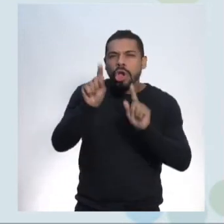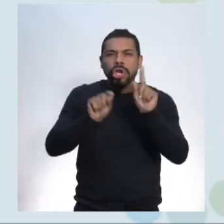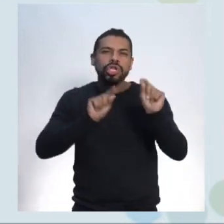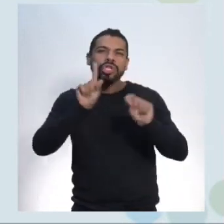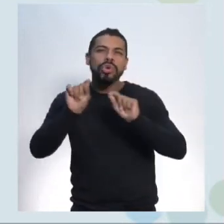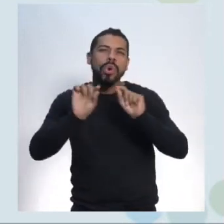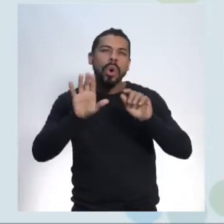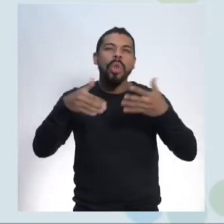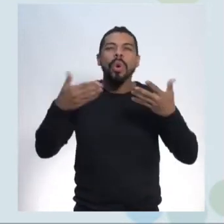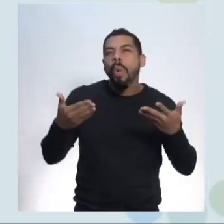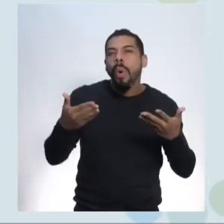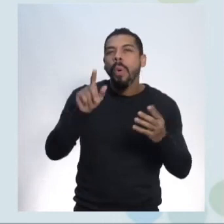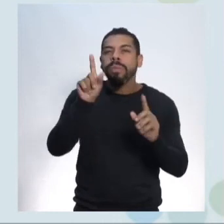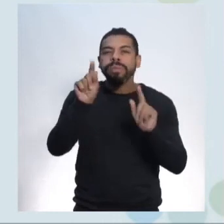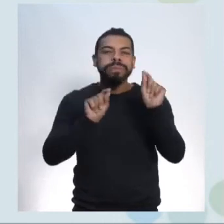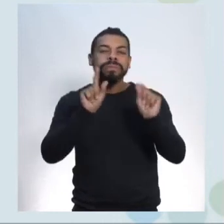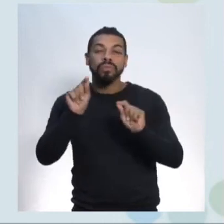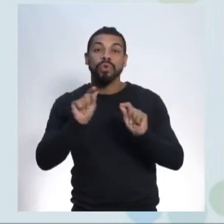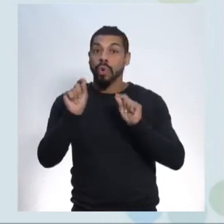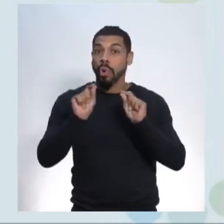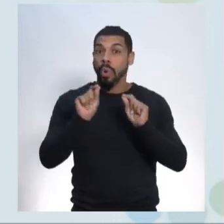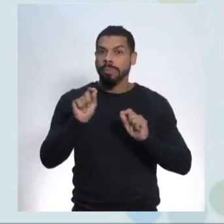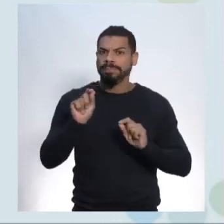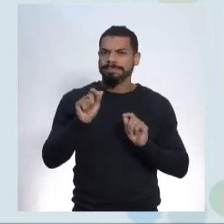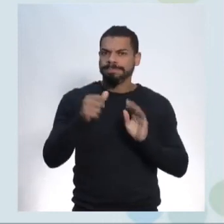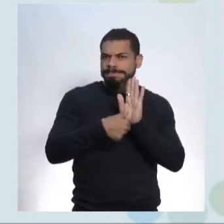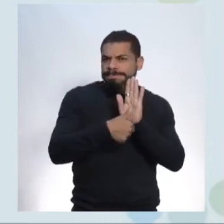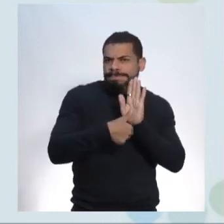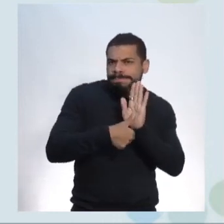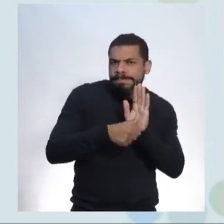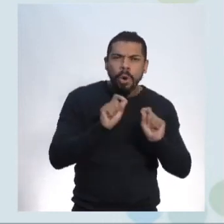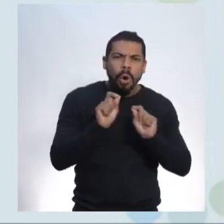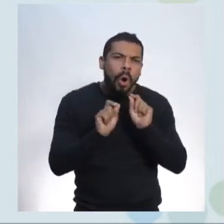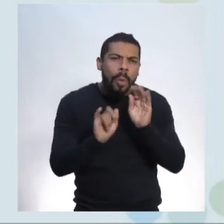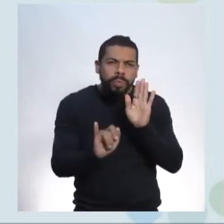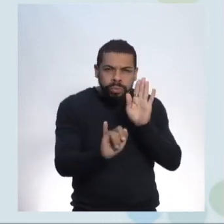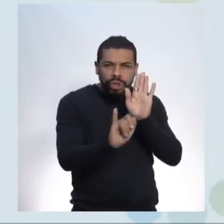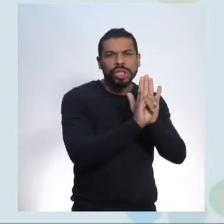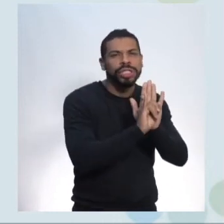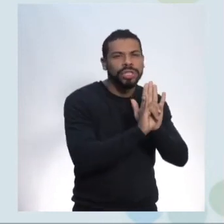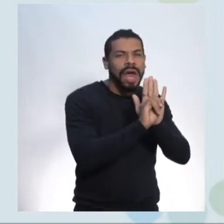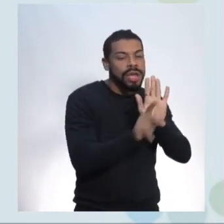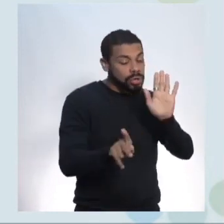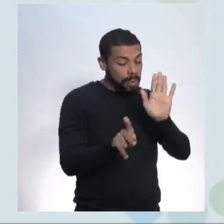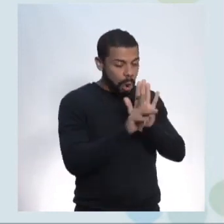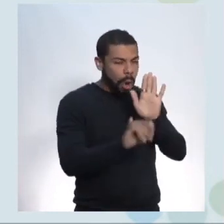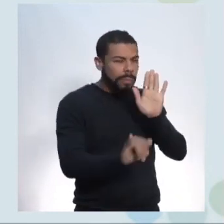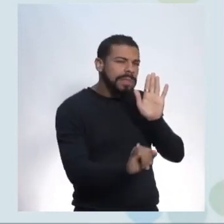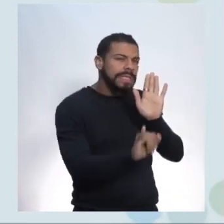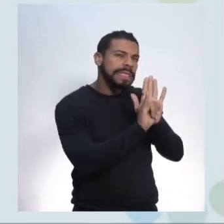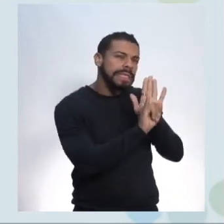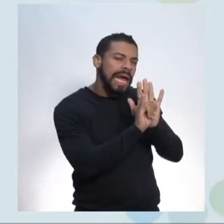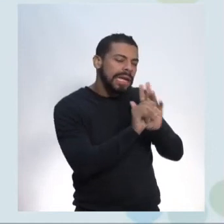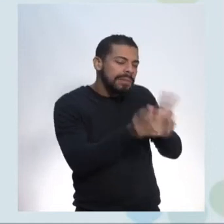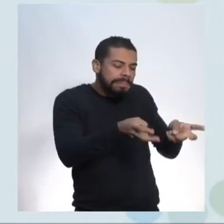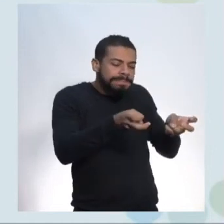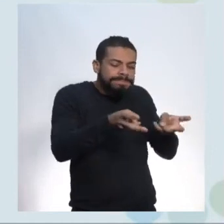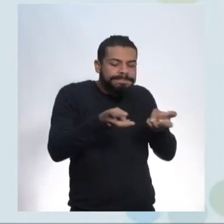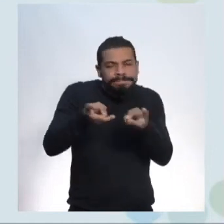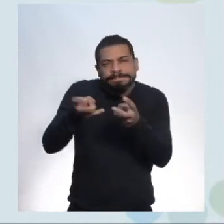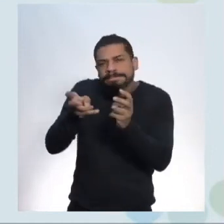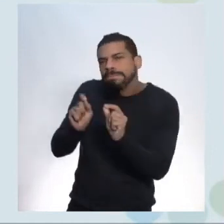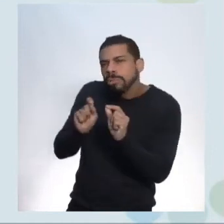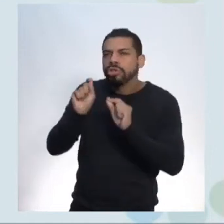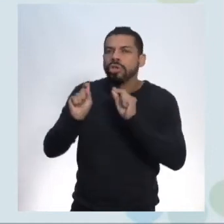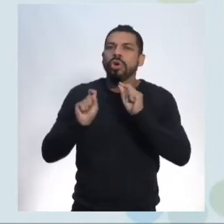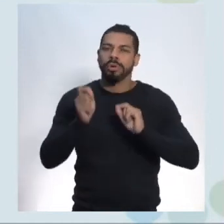conseguiram analisar escolhas através da identificação de valores importantes para si mesmo e para os outros, a fim de auxiliar na tomada de